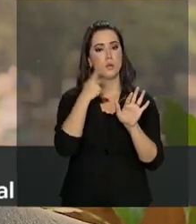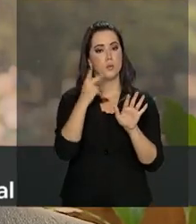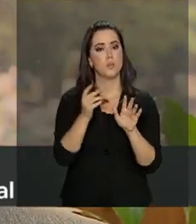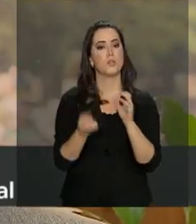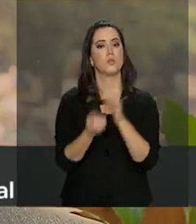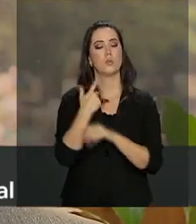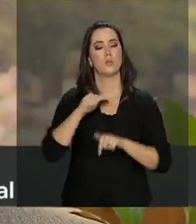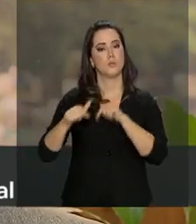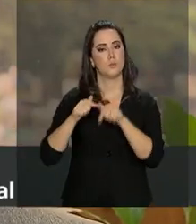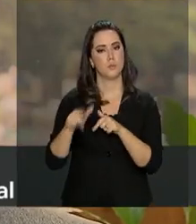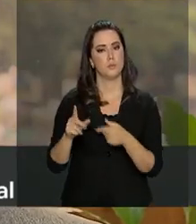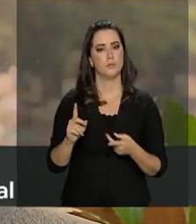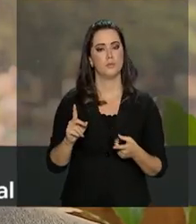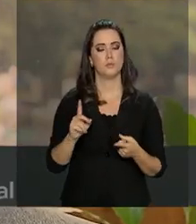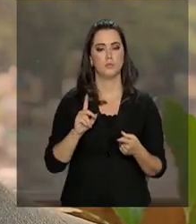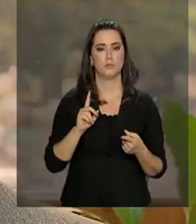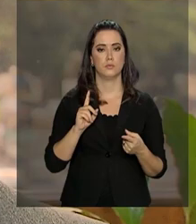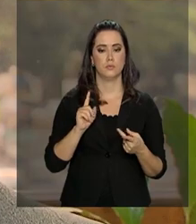emprego.